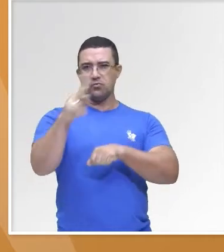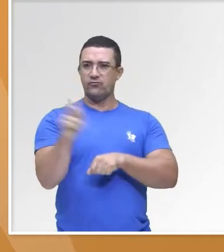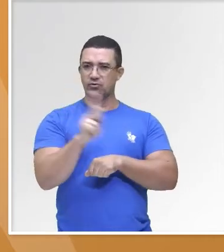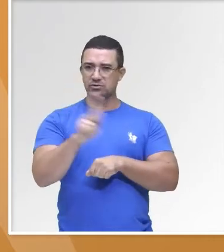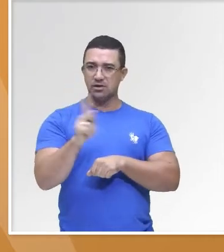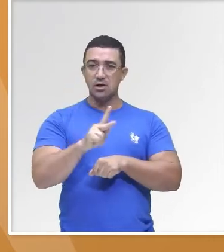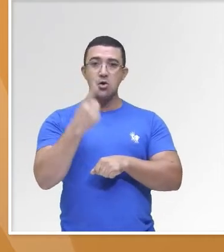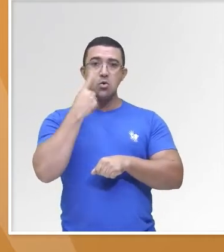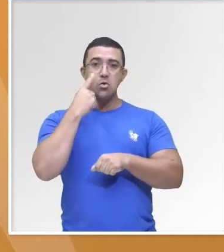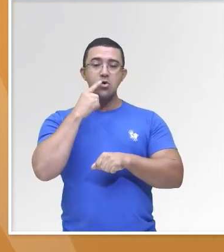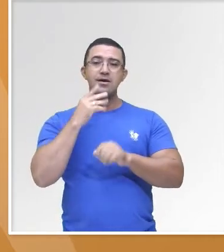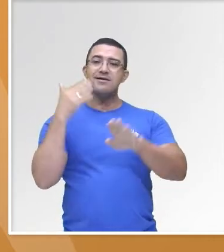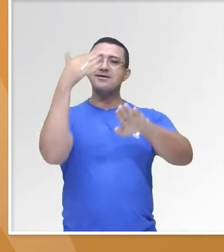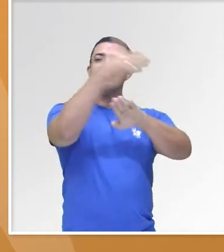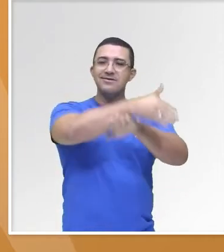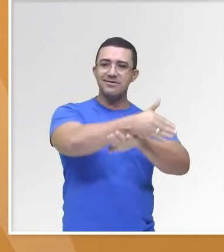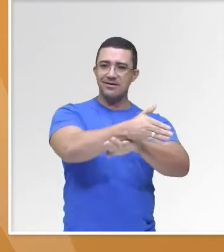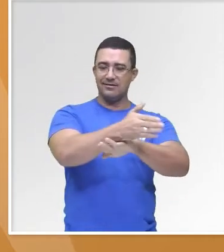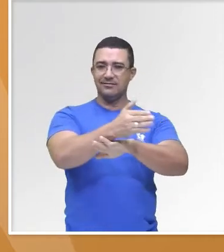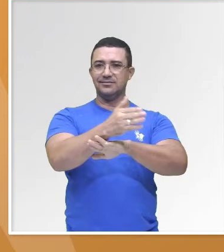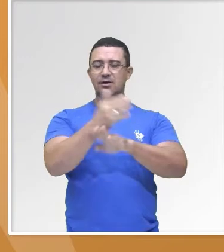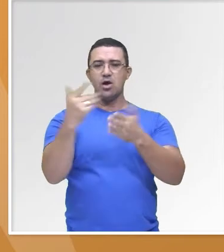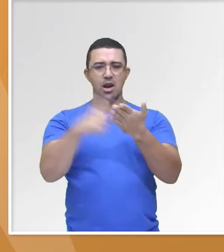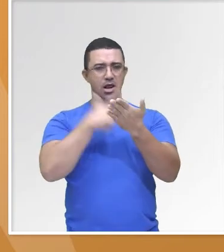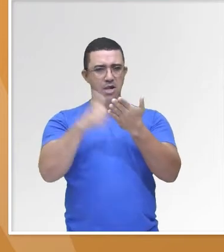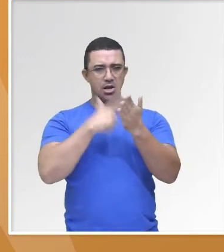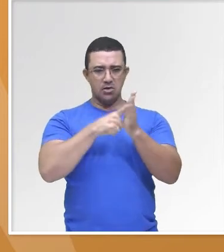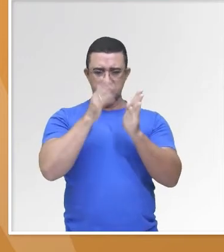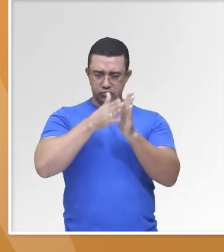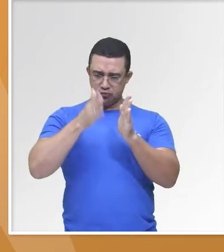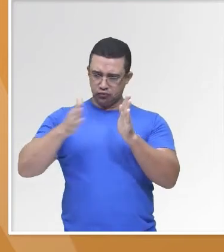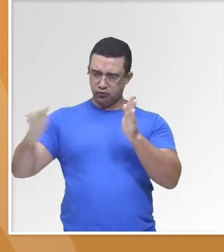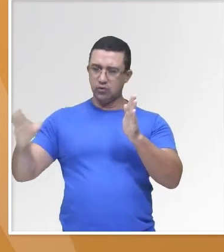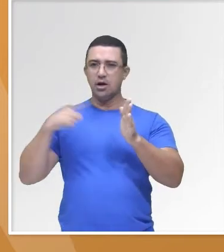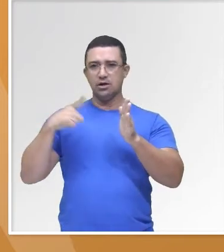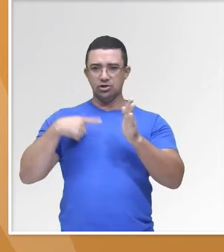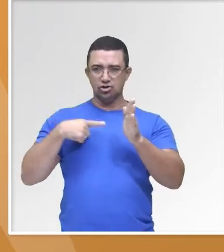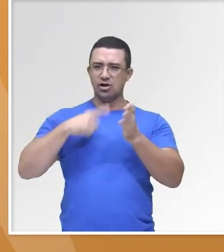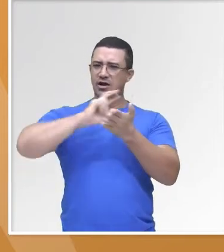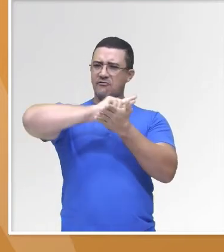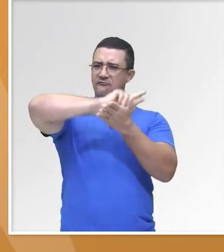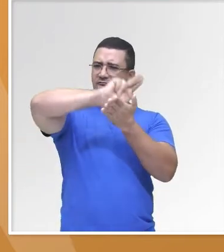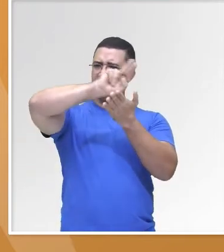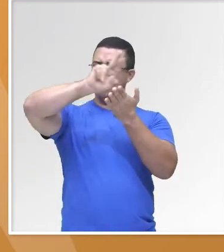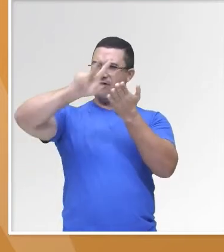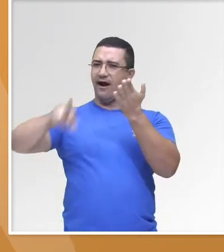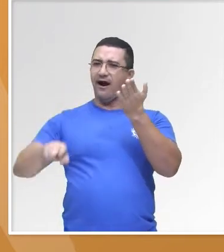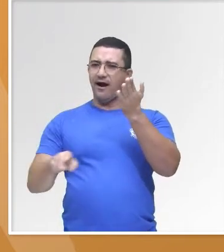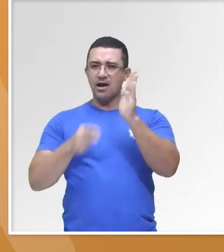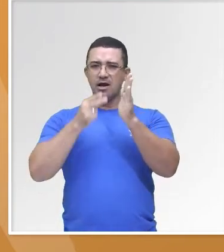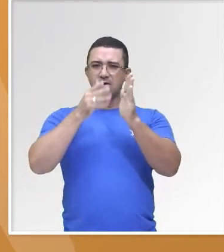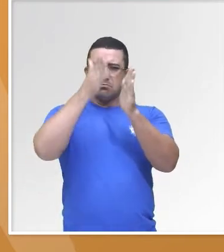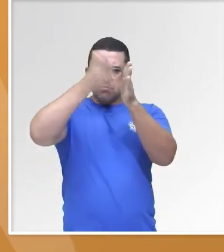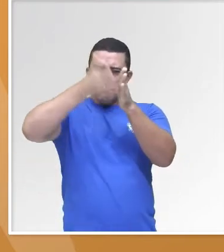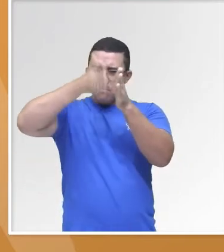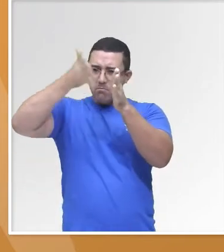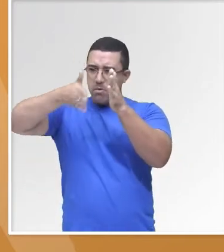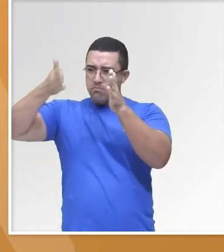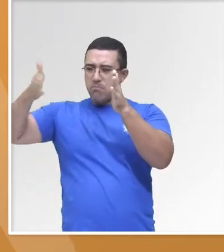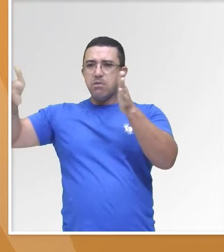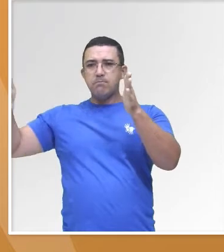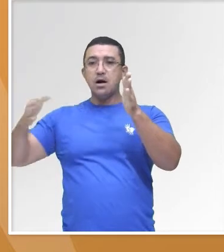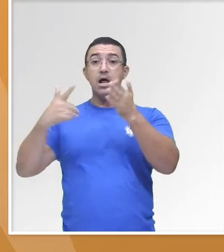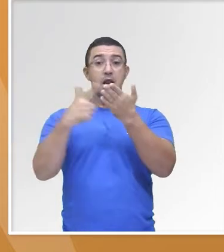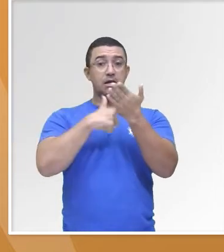à biblioteca e lá tinha enciclopédia de A a Z. Aí você abriu o livro do A e procurava, tinha aqui,